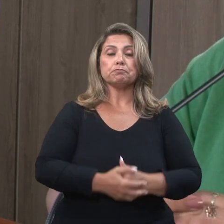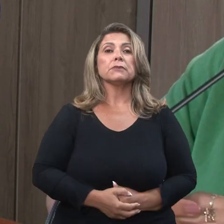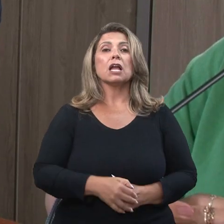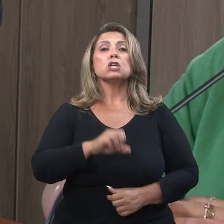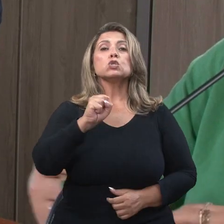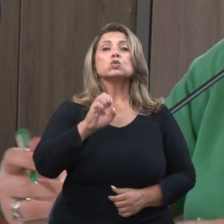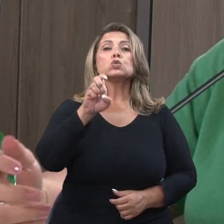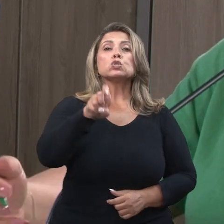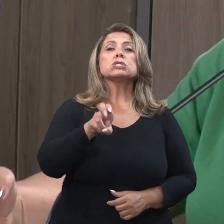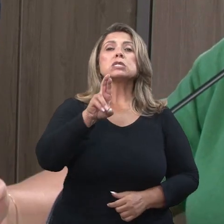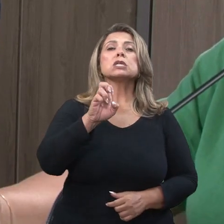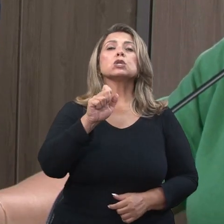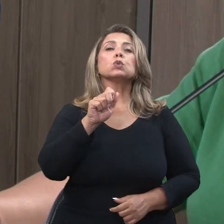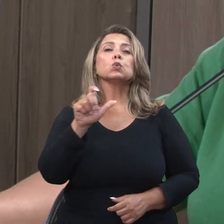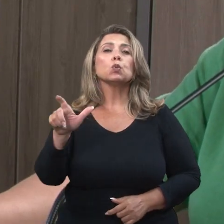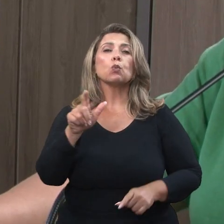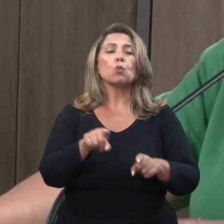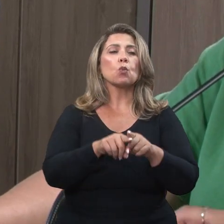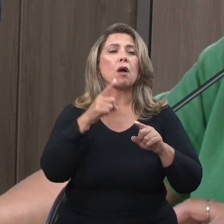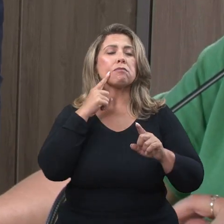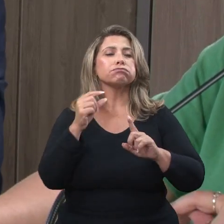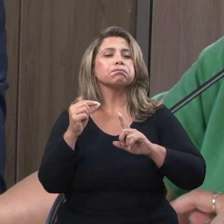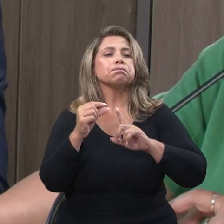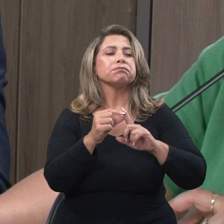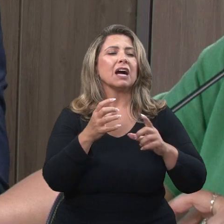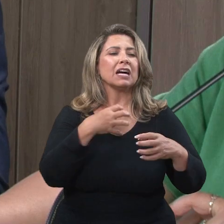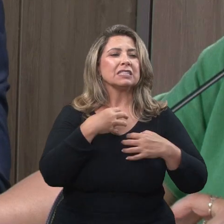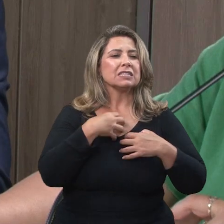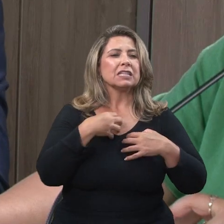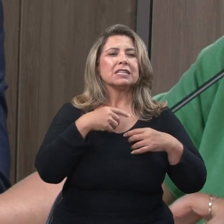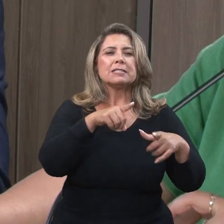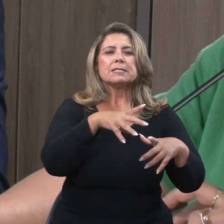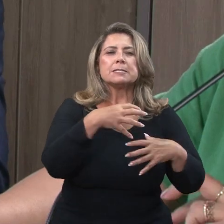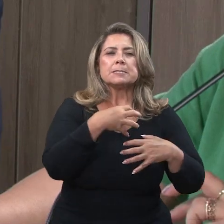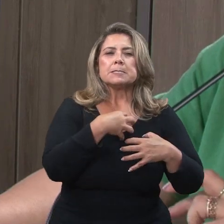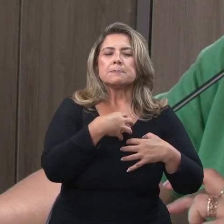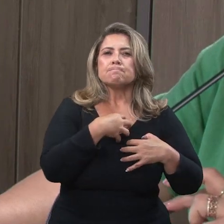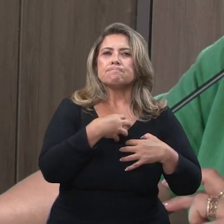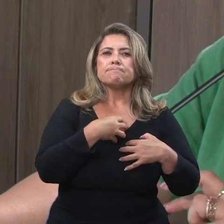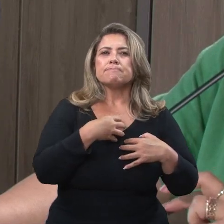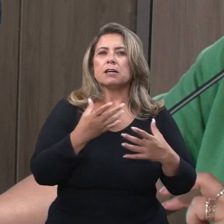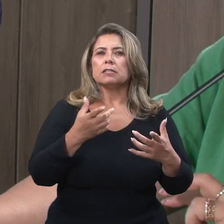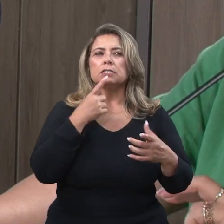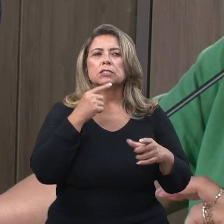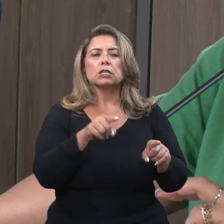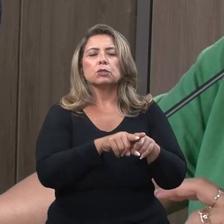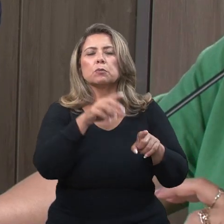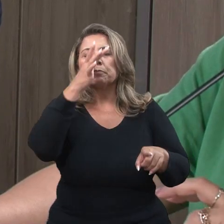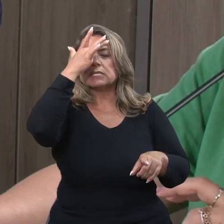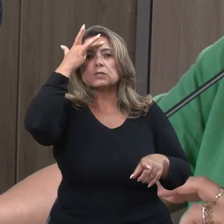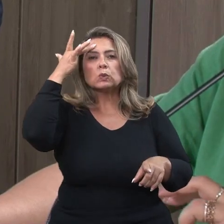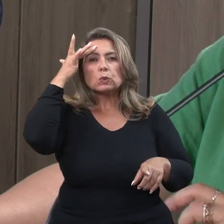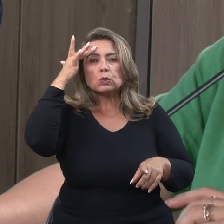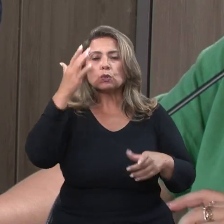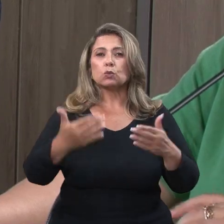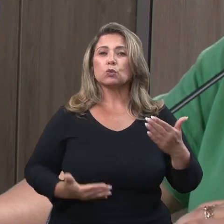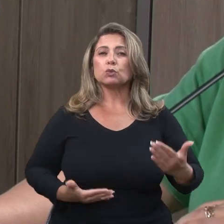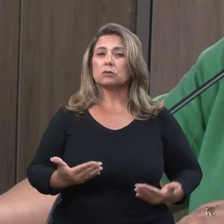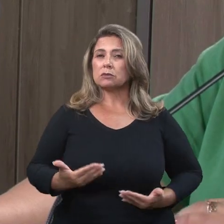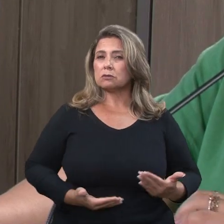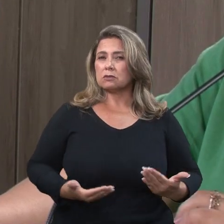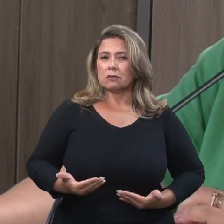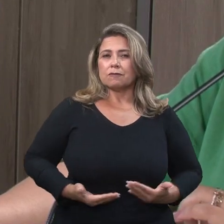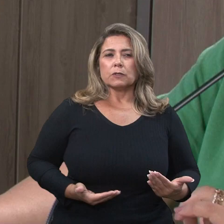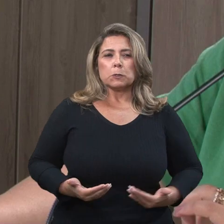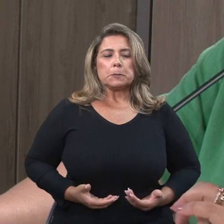de configurar uma infração funcional, ou seja, que pode sujeitar o servidor público, no